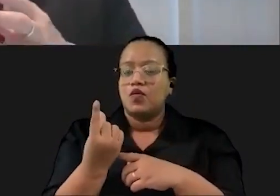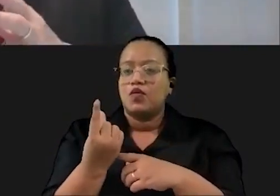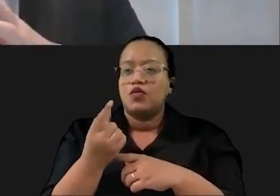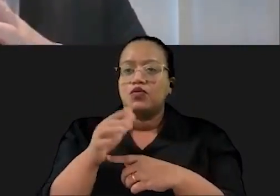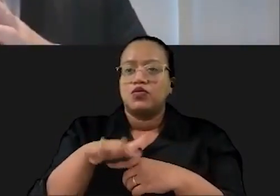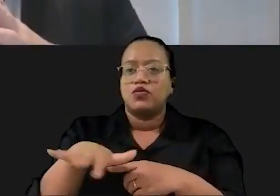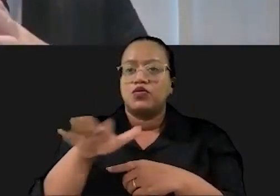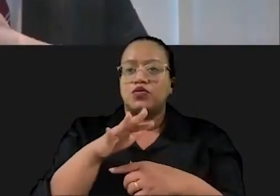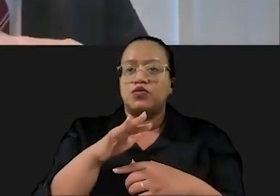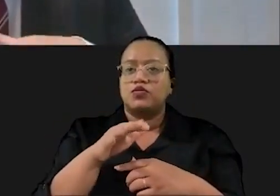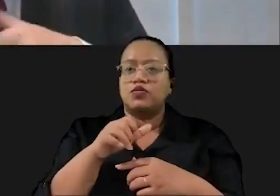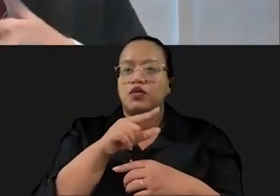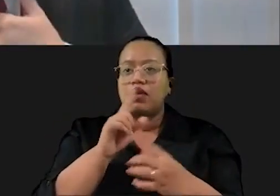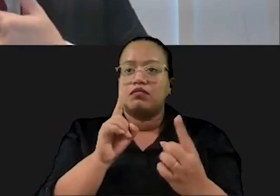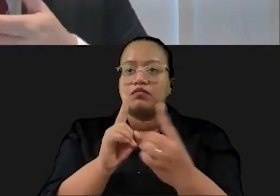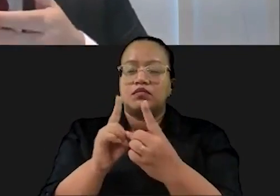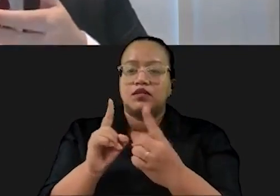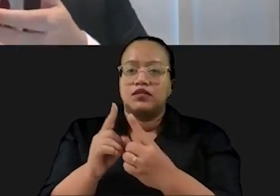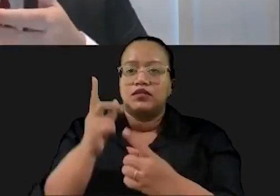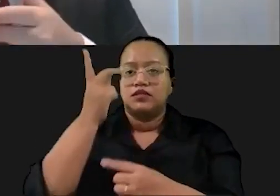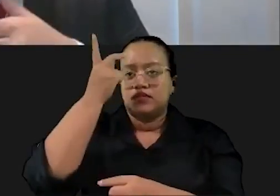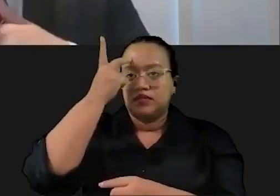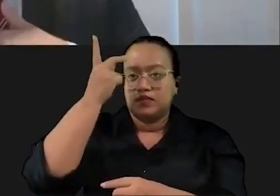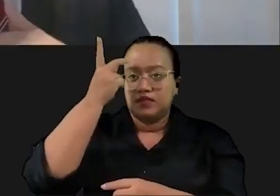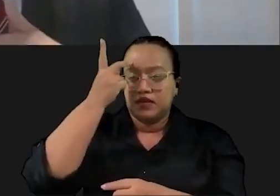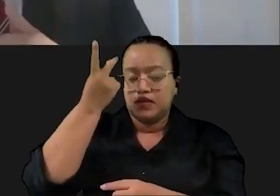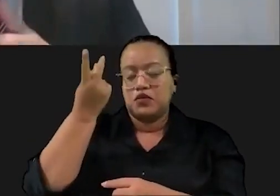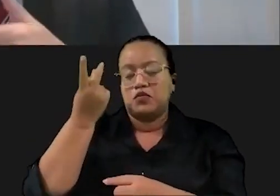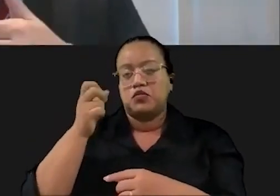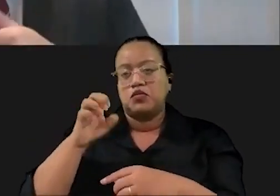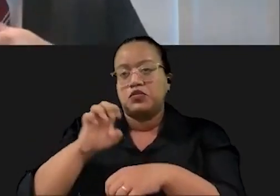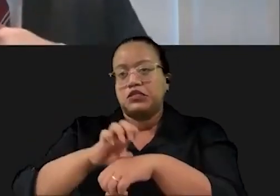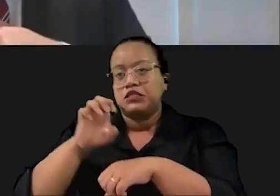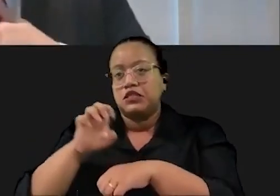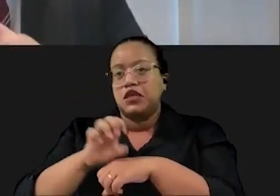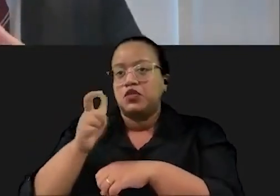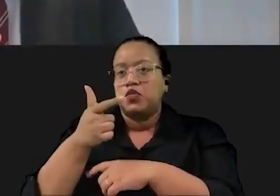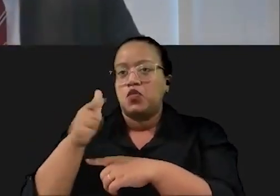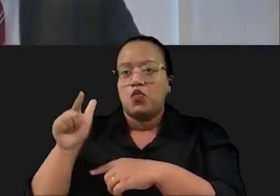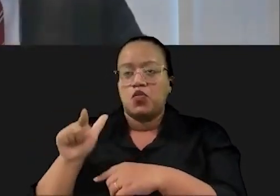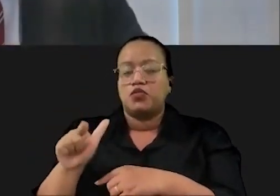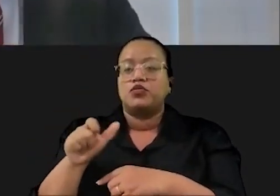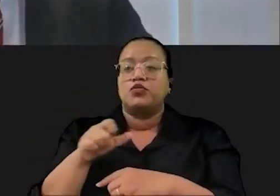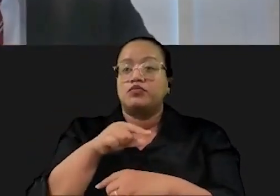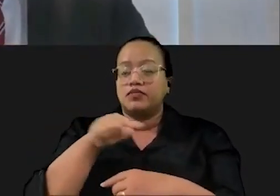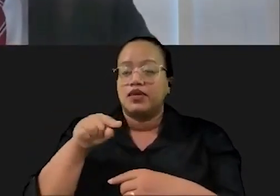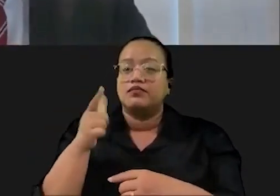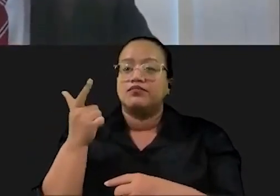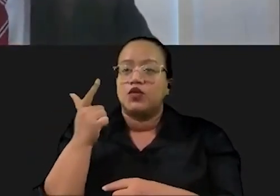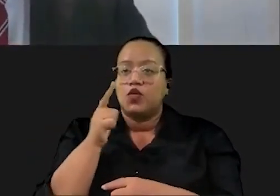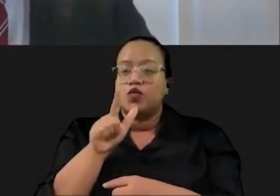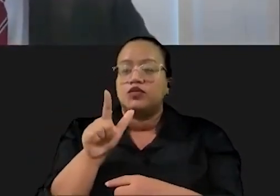Sul, enfim, ele consegue obter o mesmo tratamento jurisdicional.